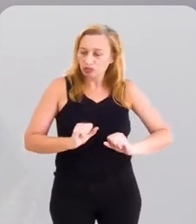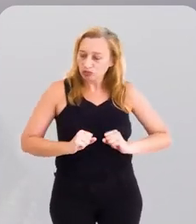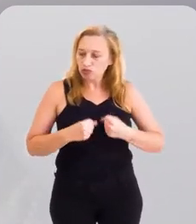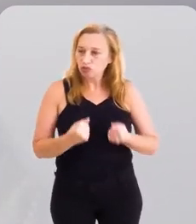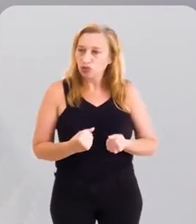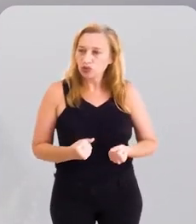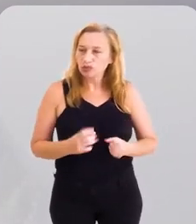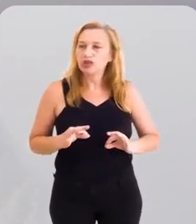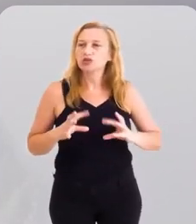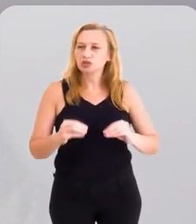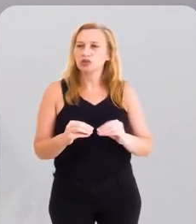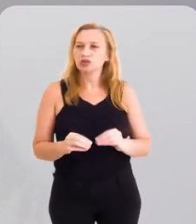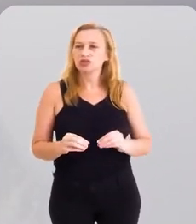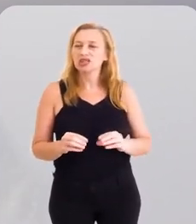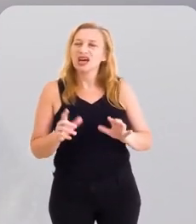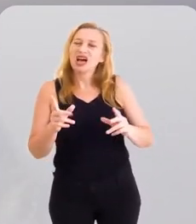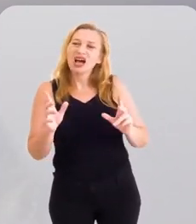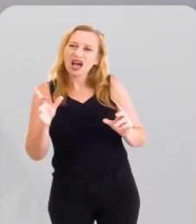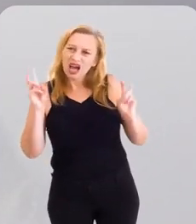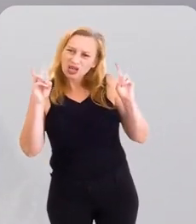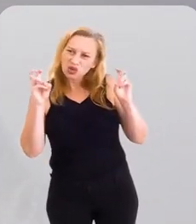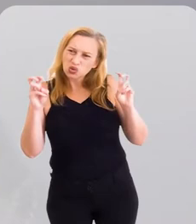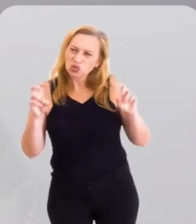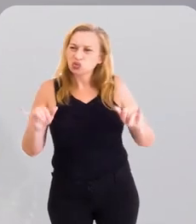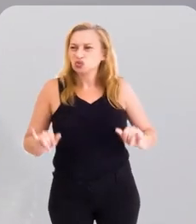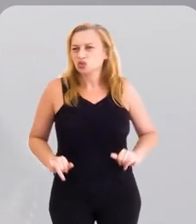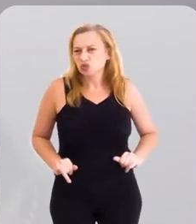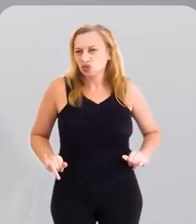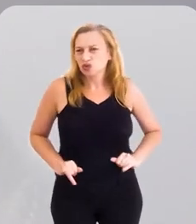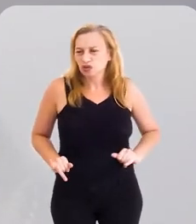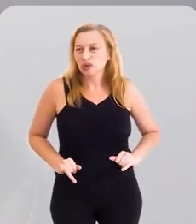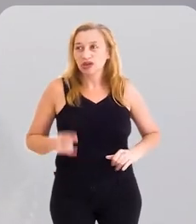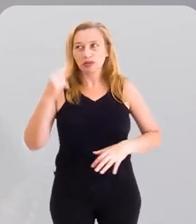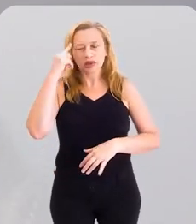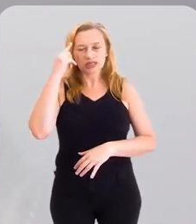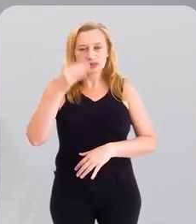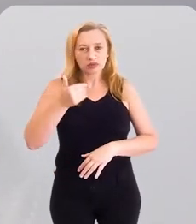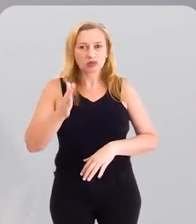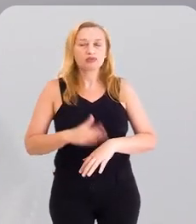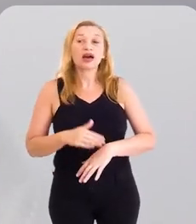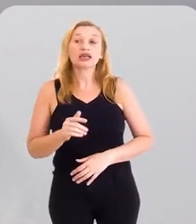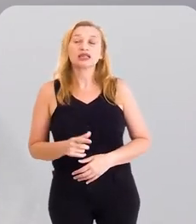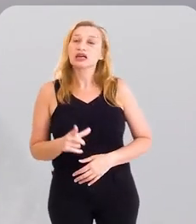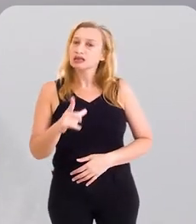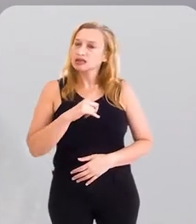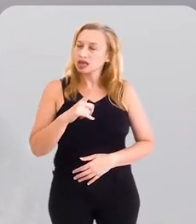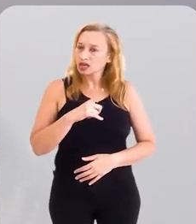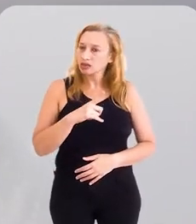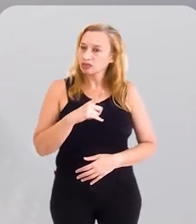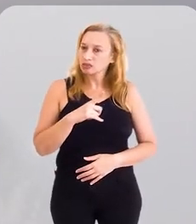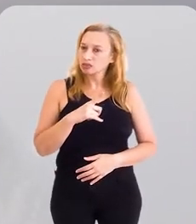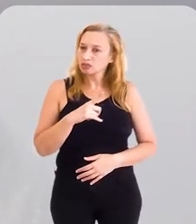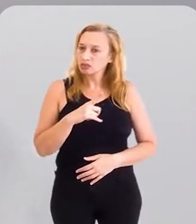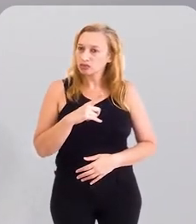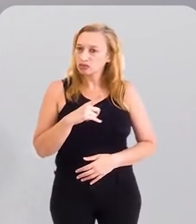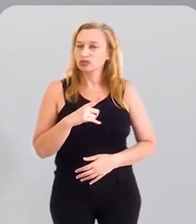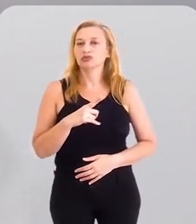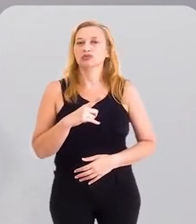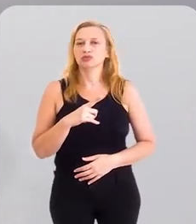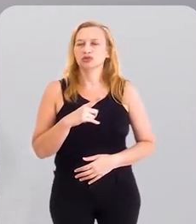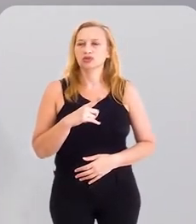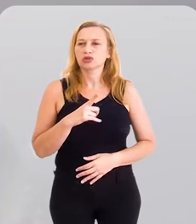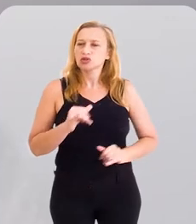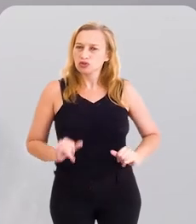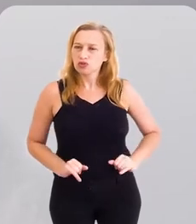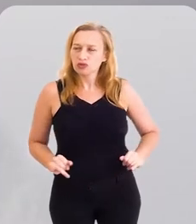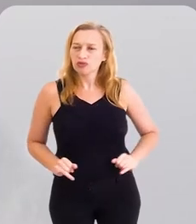mais disposição para isso. Em geral, as situações dolorosas nos colocam bem reflexivos, isso é curioso, né? Quando nós temos êxito, não